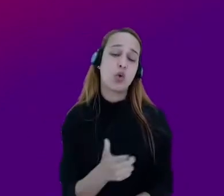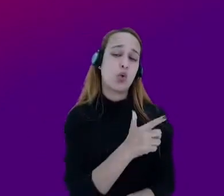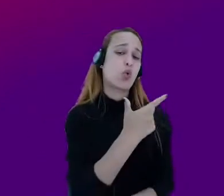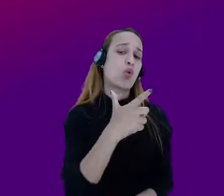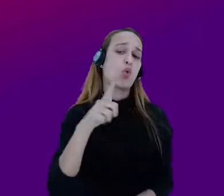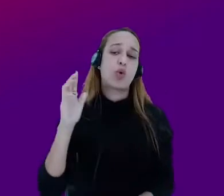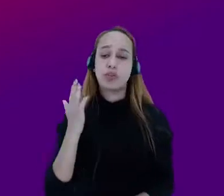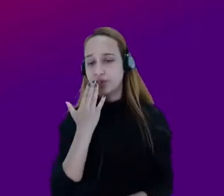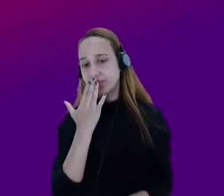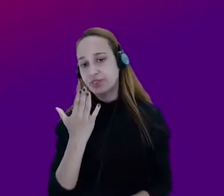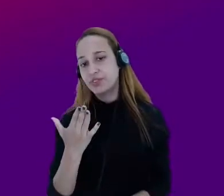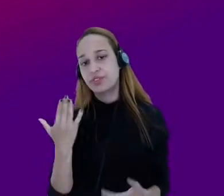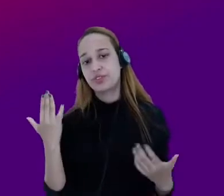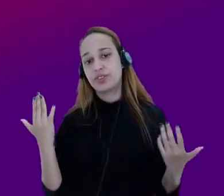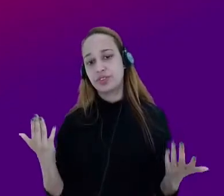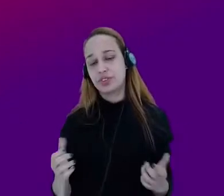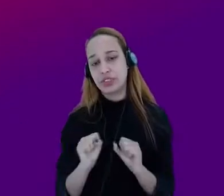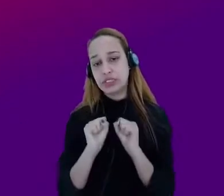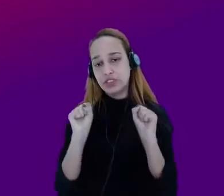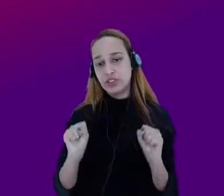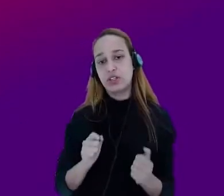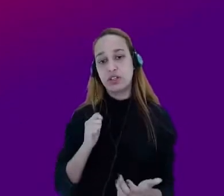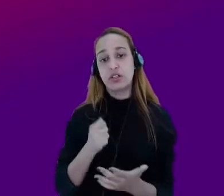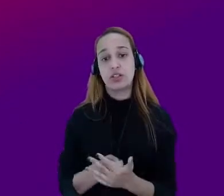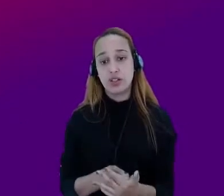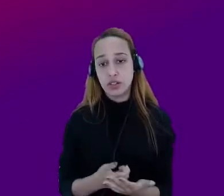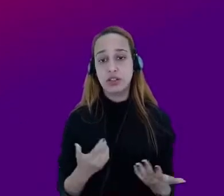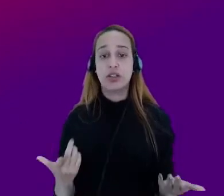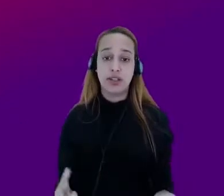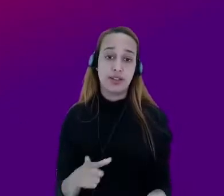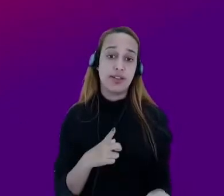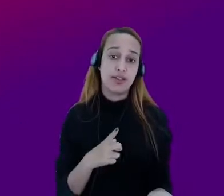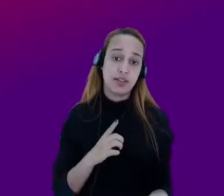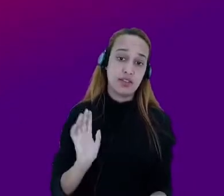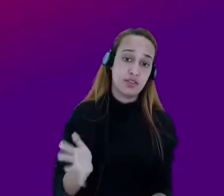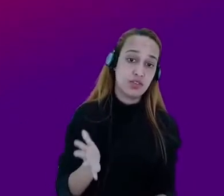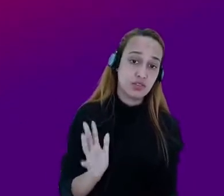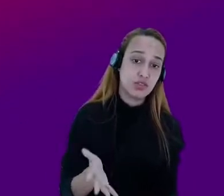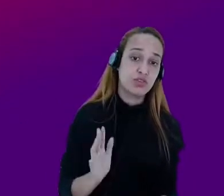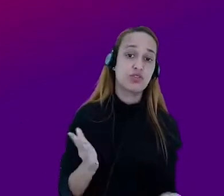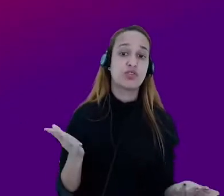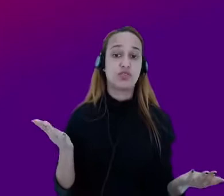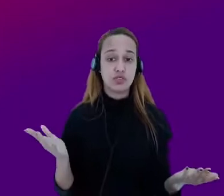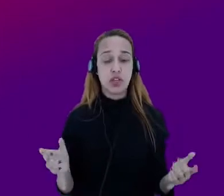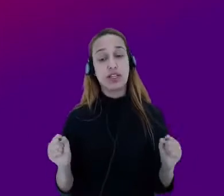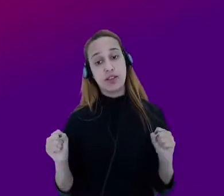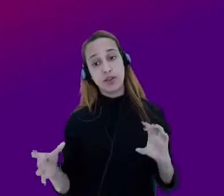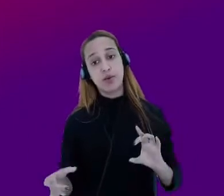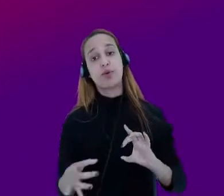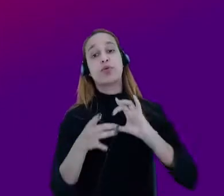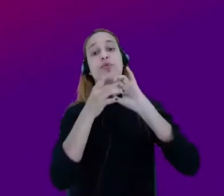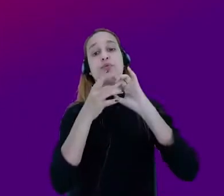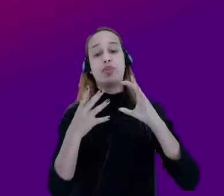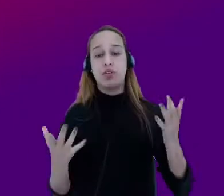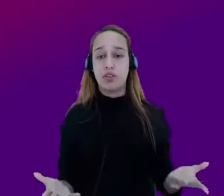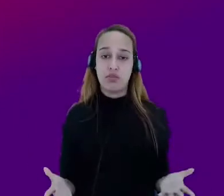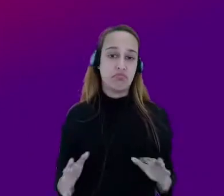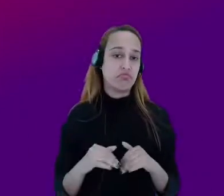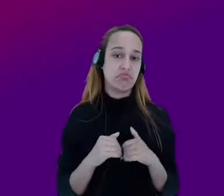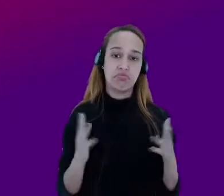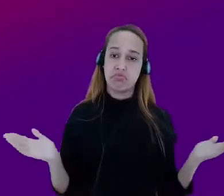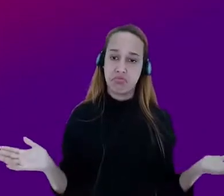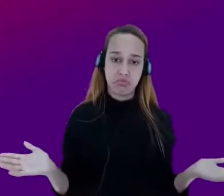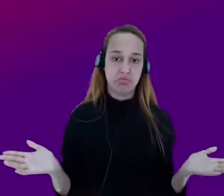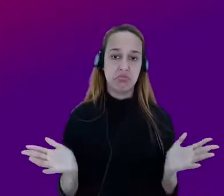de plataforma de pagamento que exista já no mercado, que já tem conexão via API, via serviço, seja como